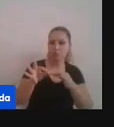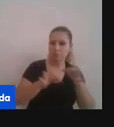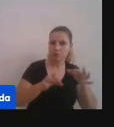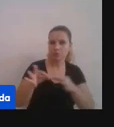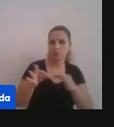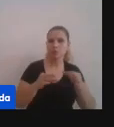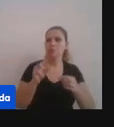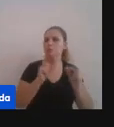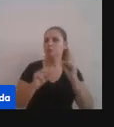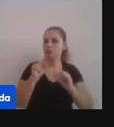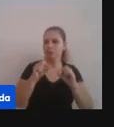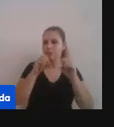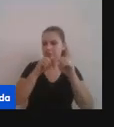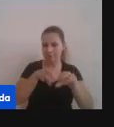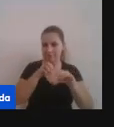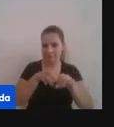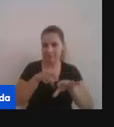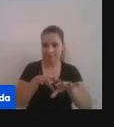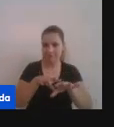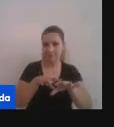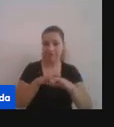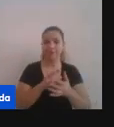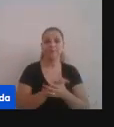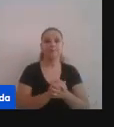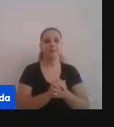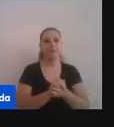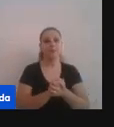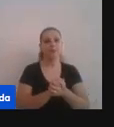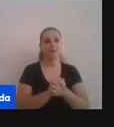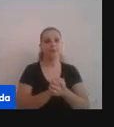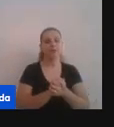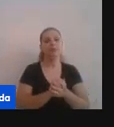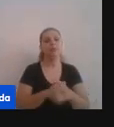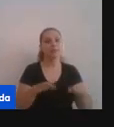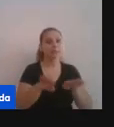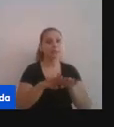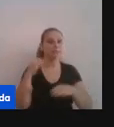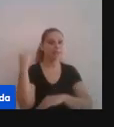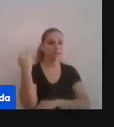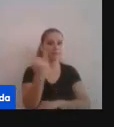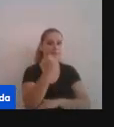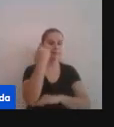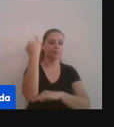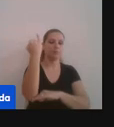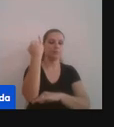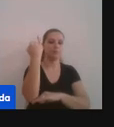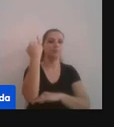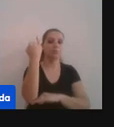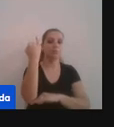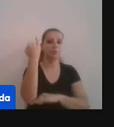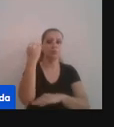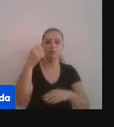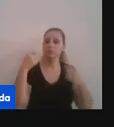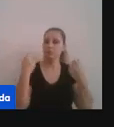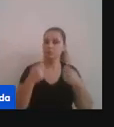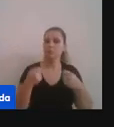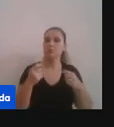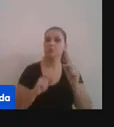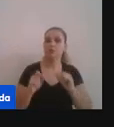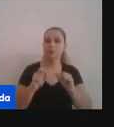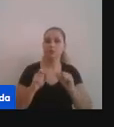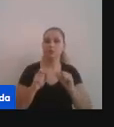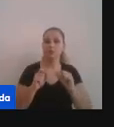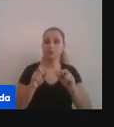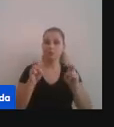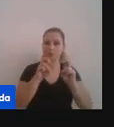educador? E aí, uma coisa muito importante, né, que nós precisamos superar quando nós abordamos